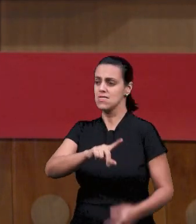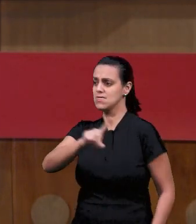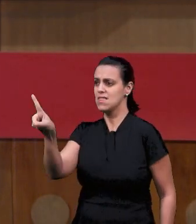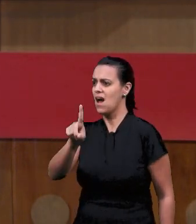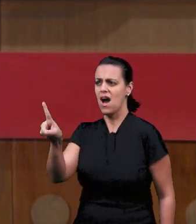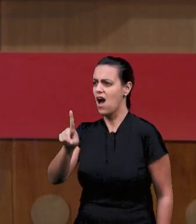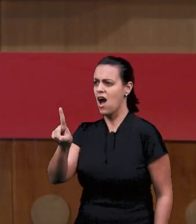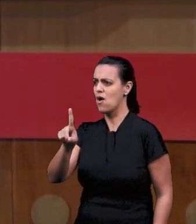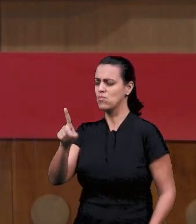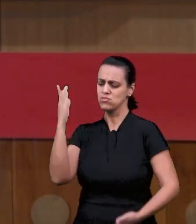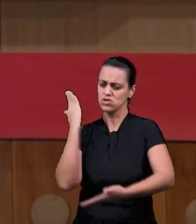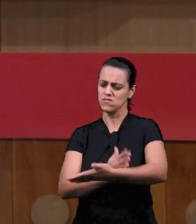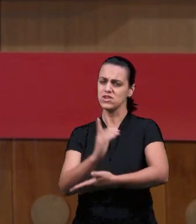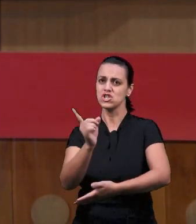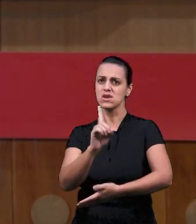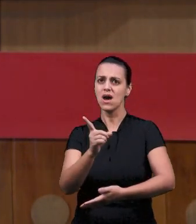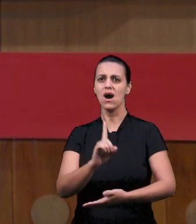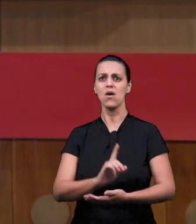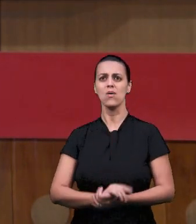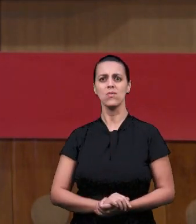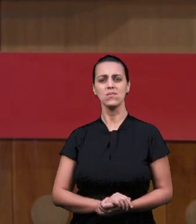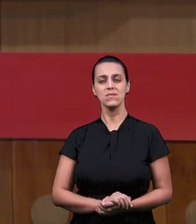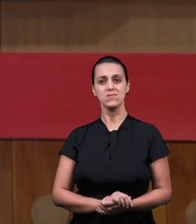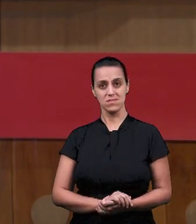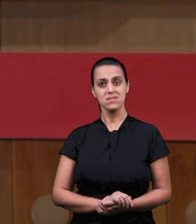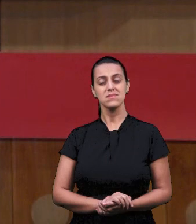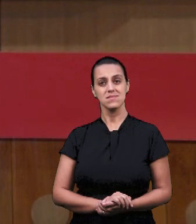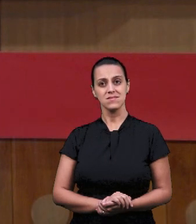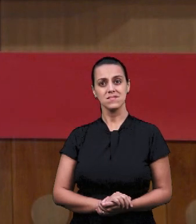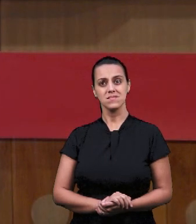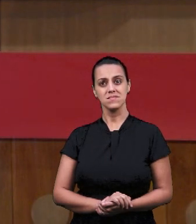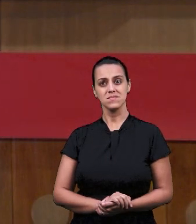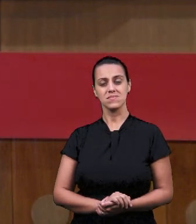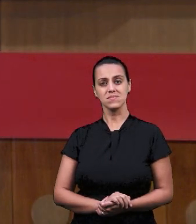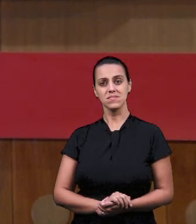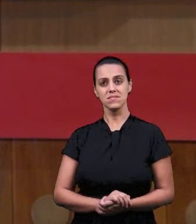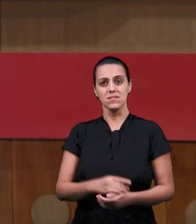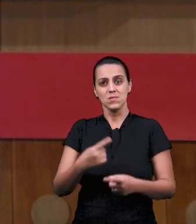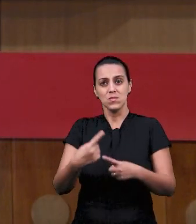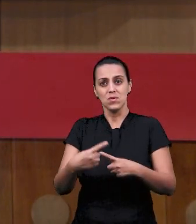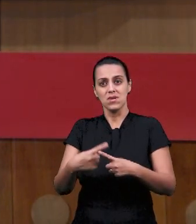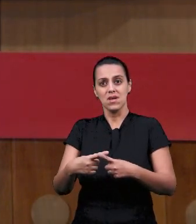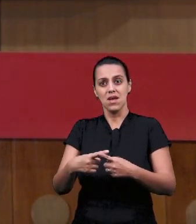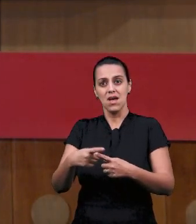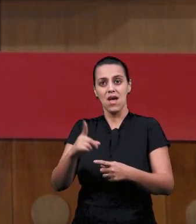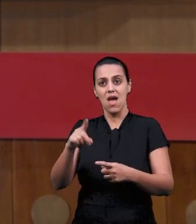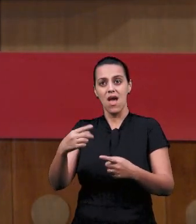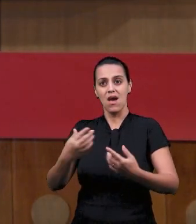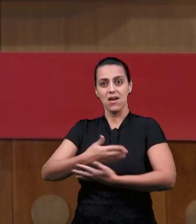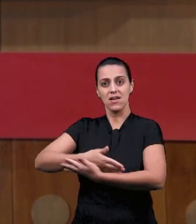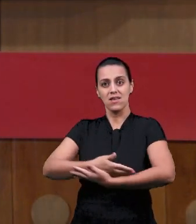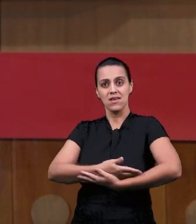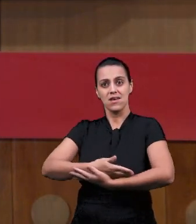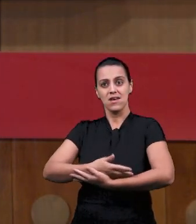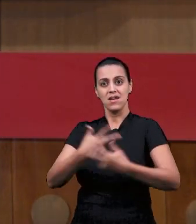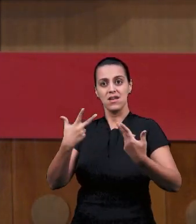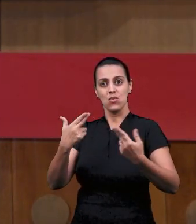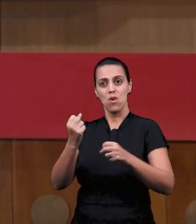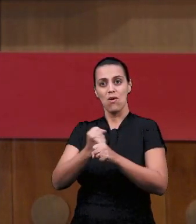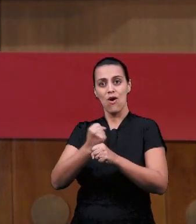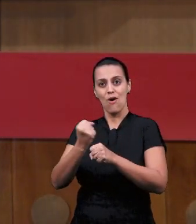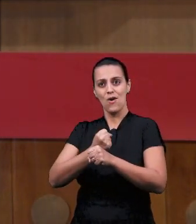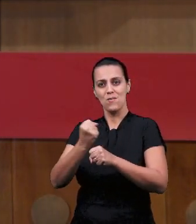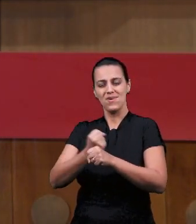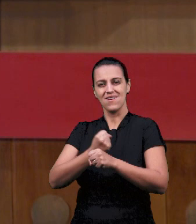gerou a criança. A obra vai ficar no coração daqueles que ela foi gerada. Meus irmãos, esses são